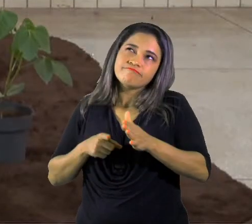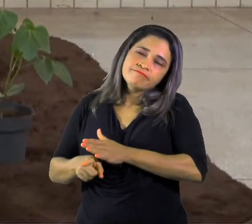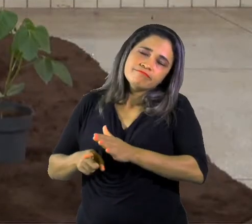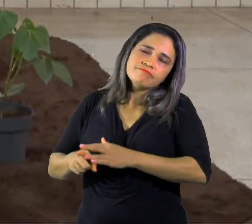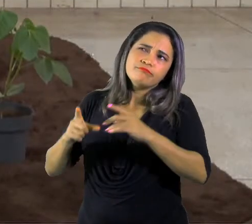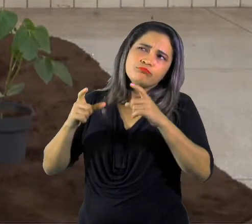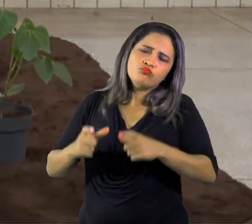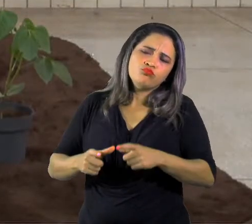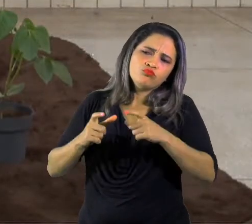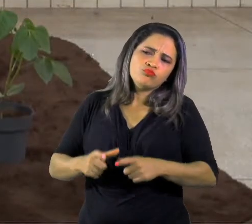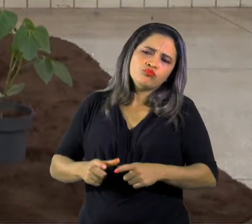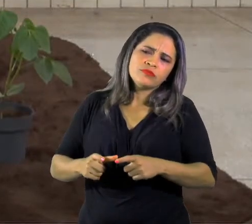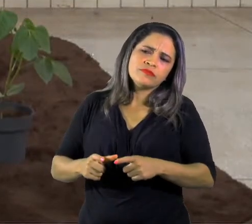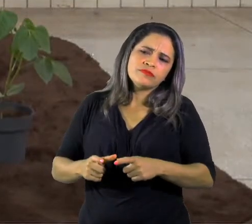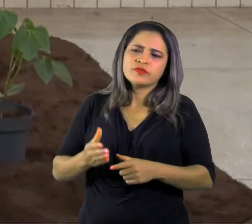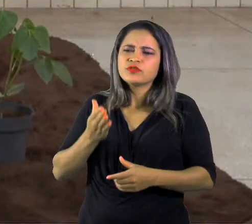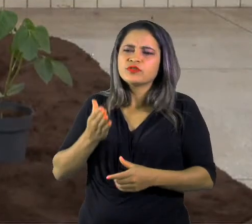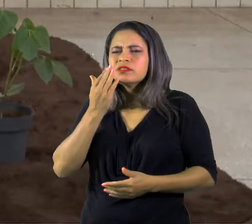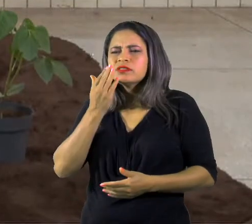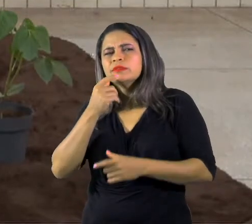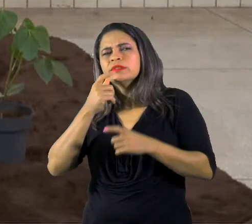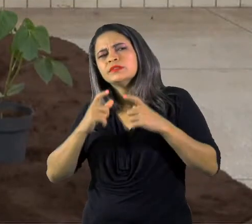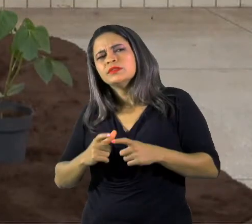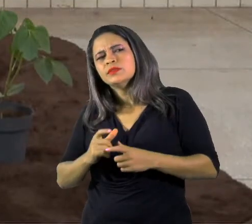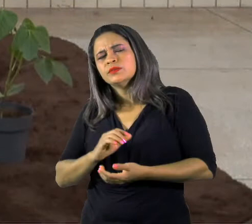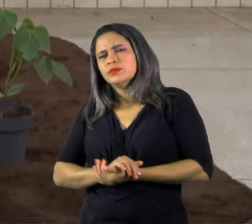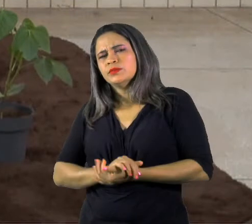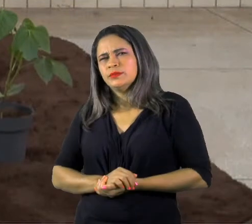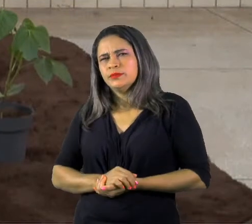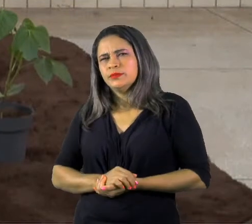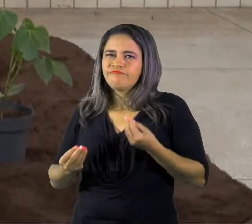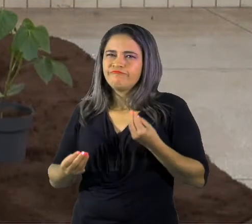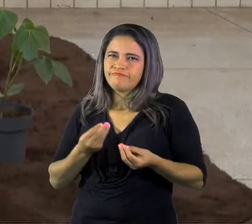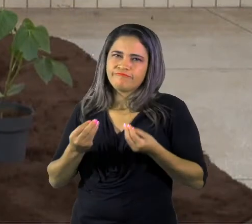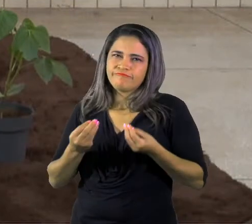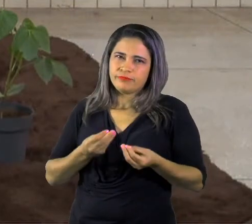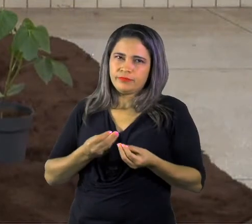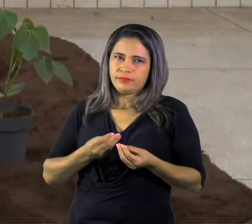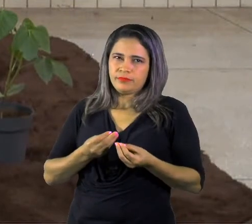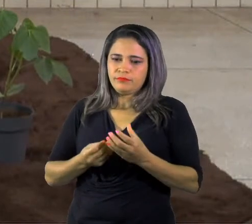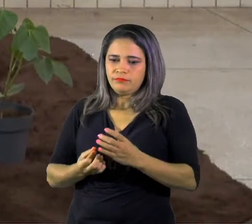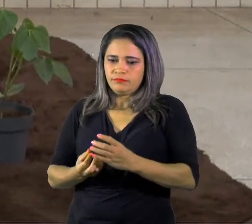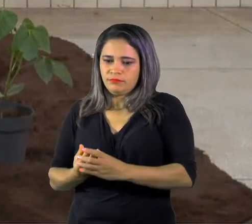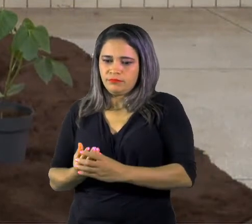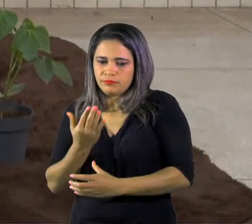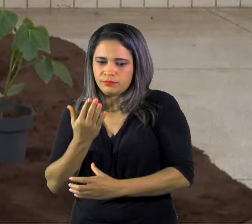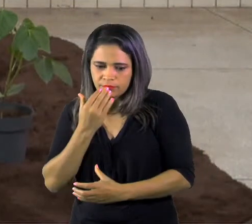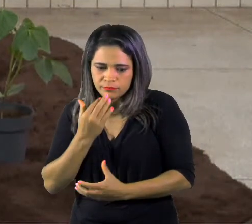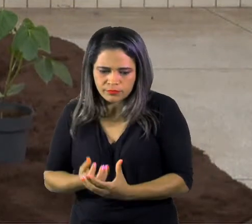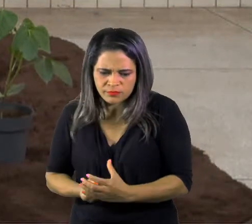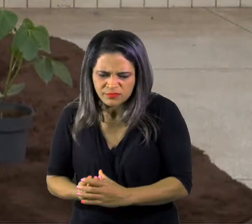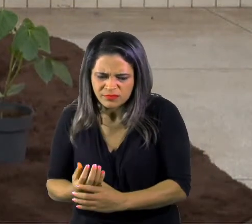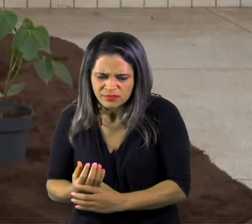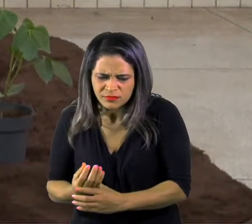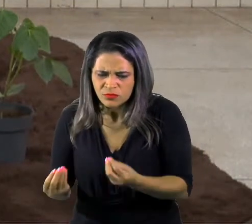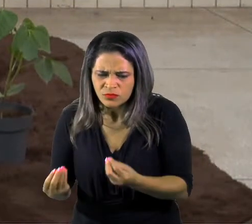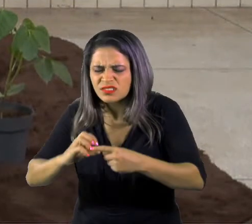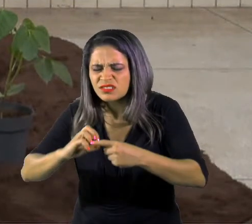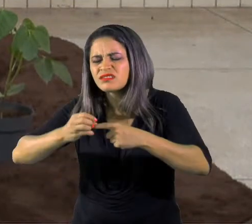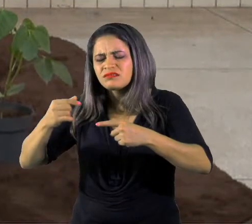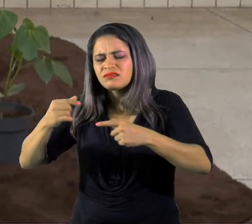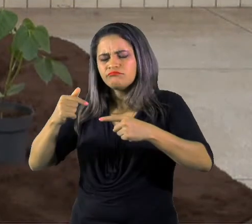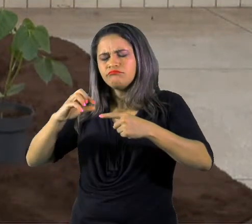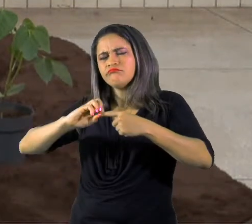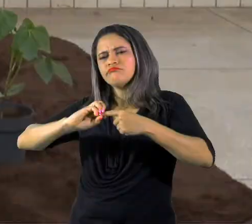que vêm os nossos alimentos? Como será que os nossos alimentos nascem? E essa sementinha do feijão, o